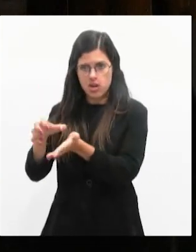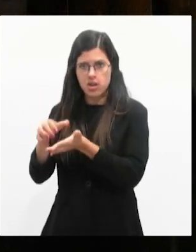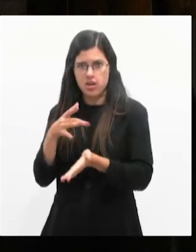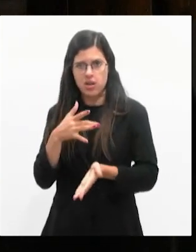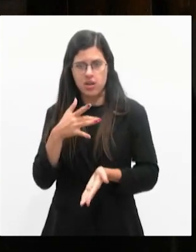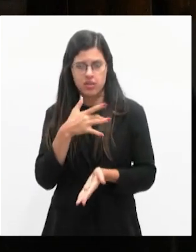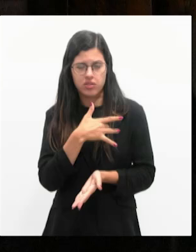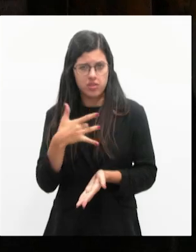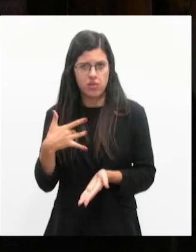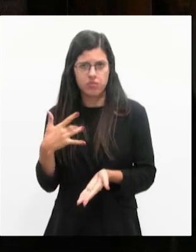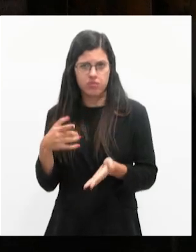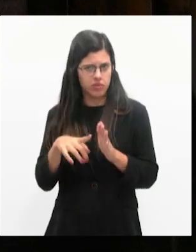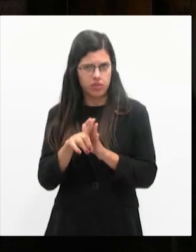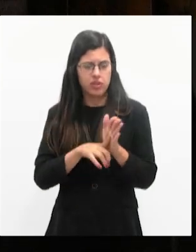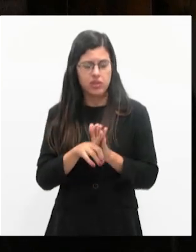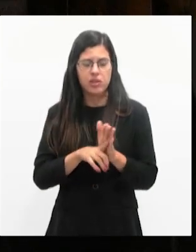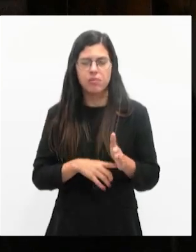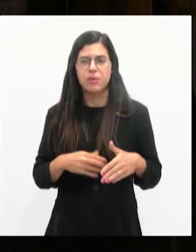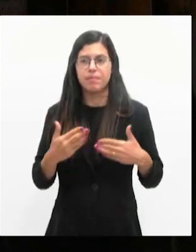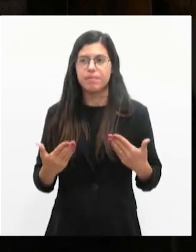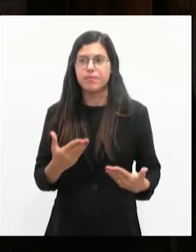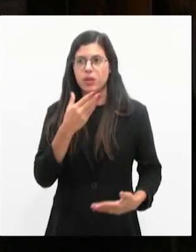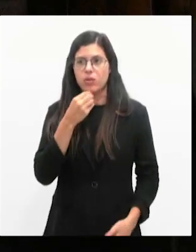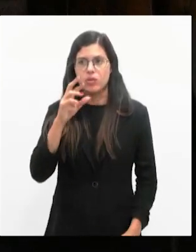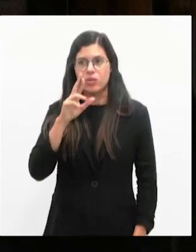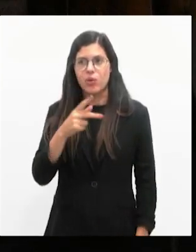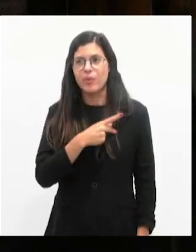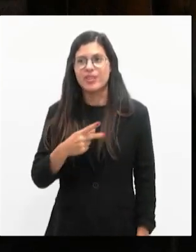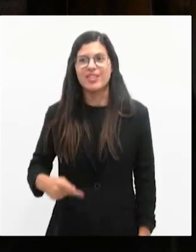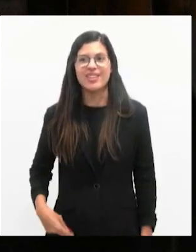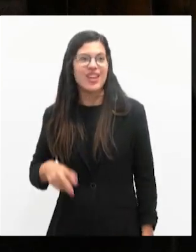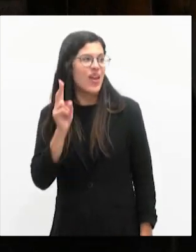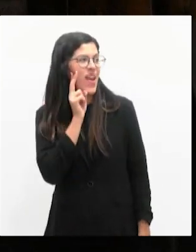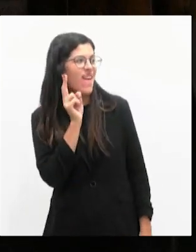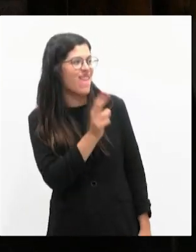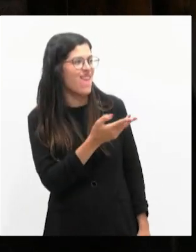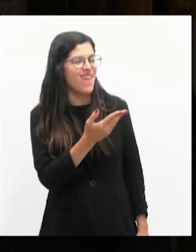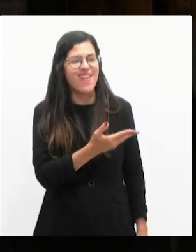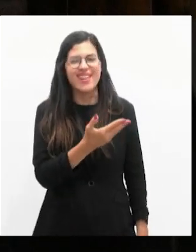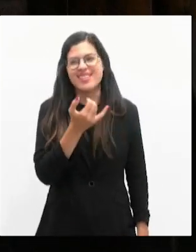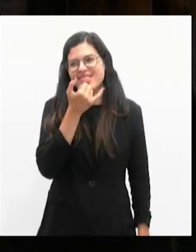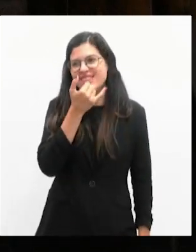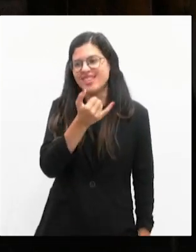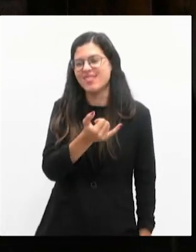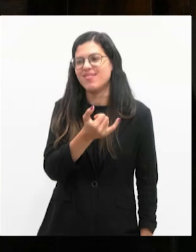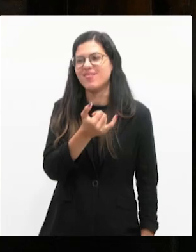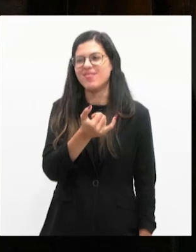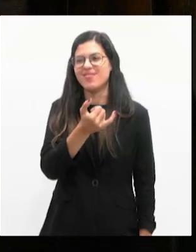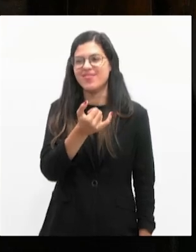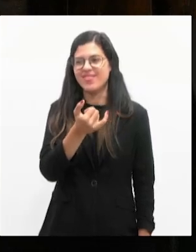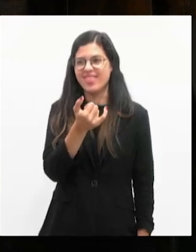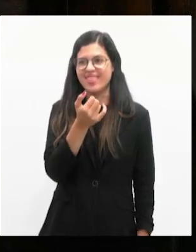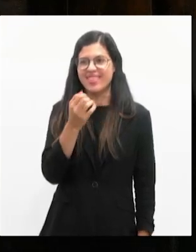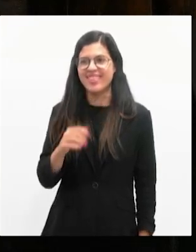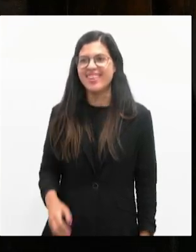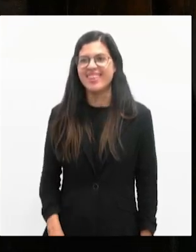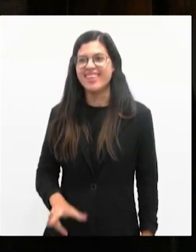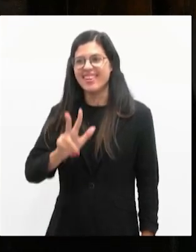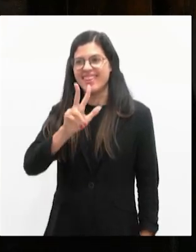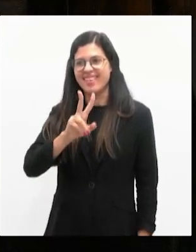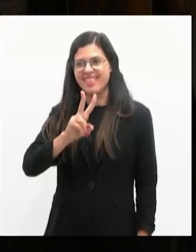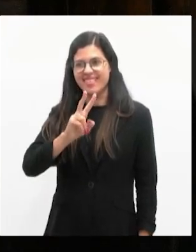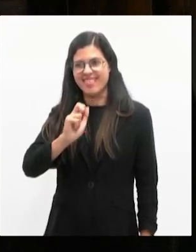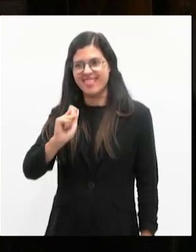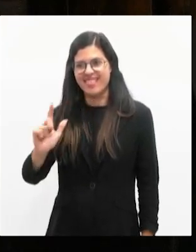Então, senhor presidente, é que eu olho assim, lhe vejo, me perdoe. Ô Val,